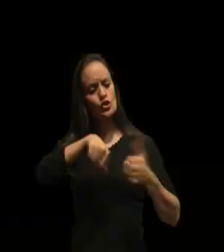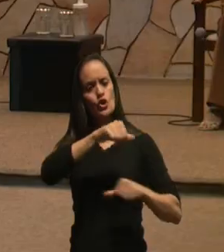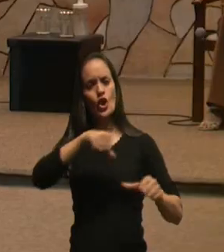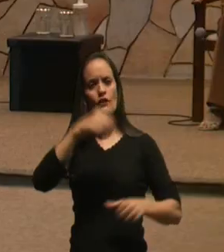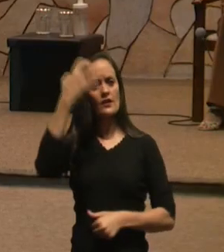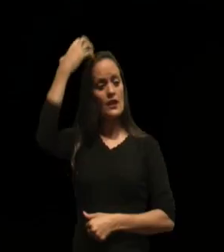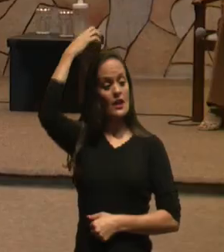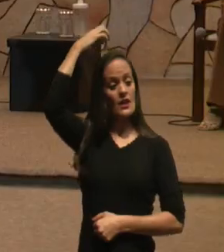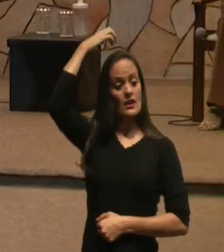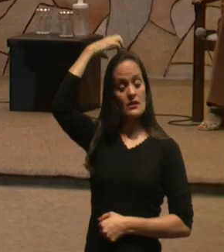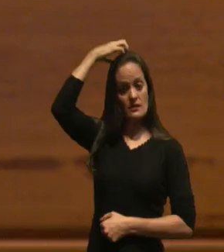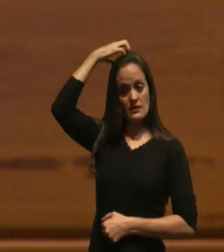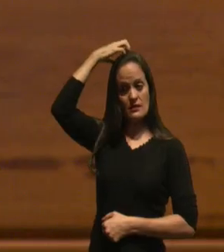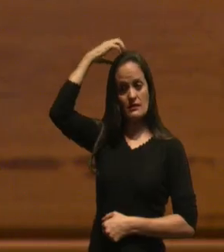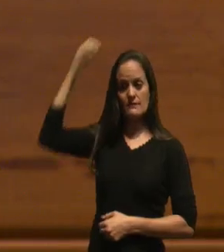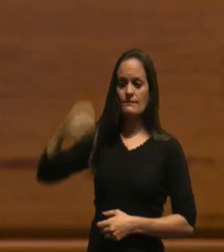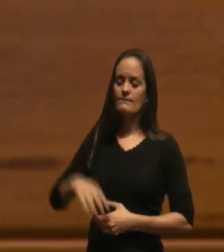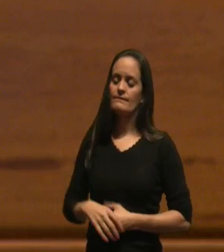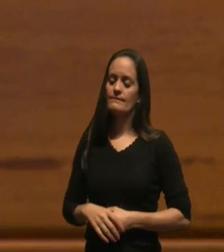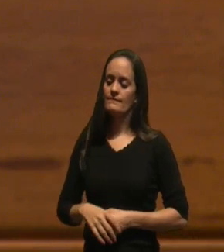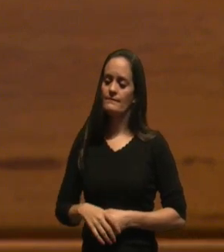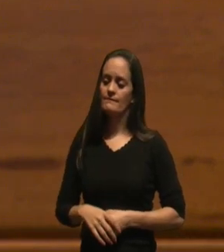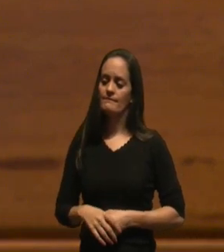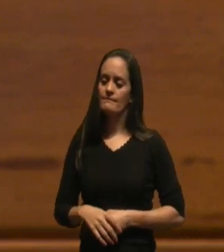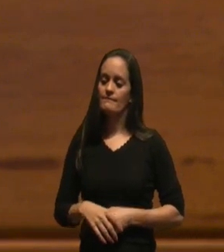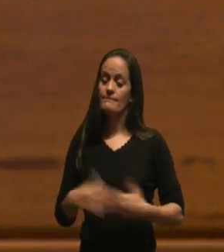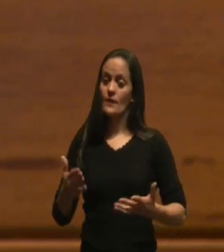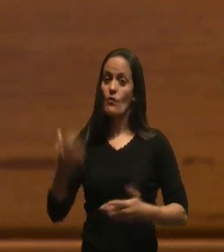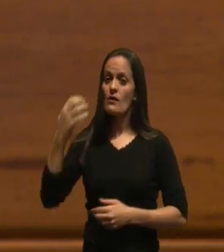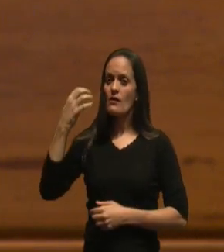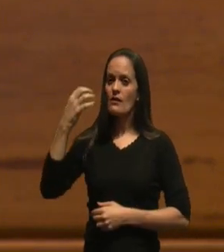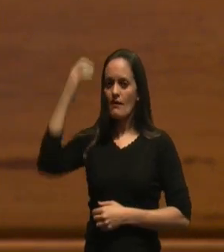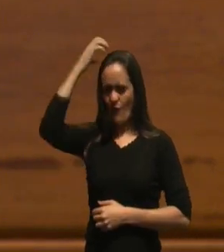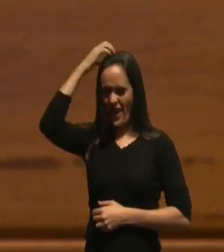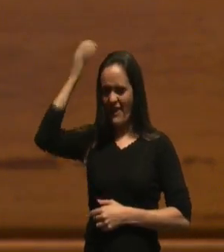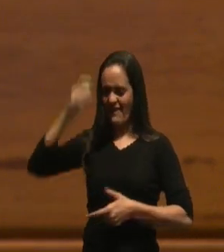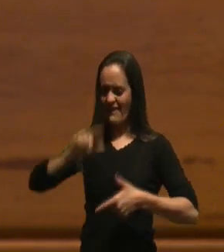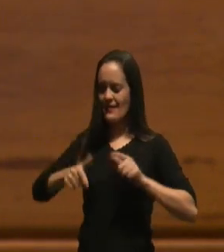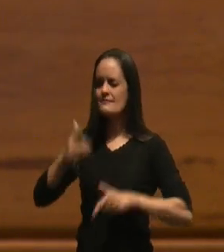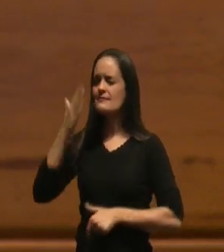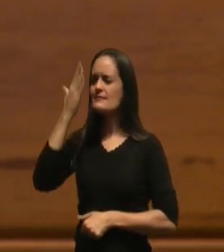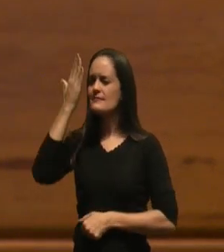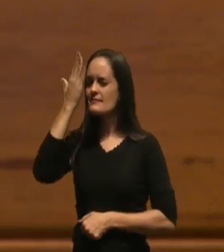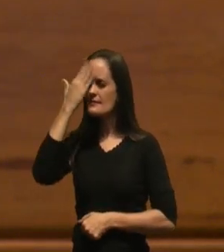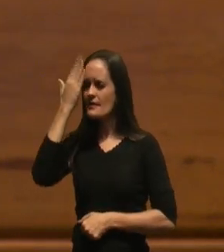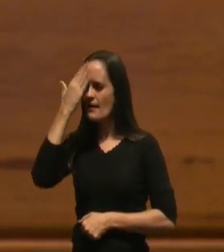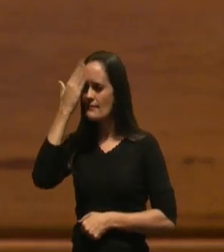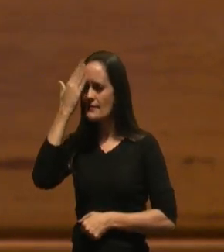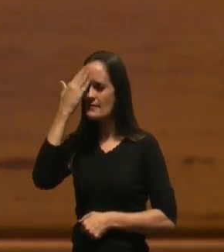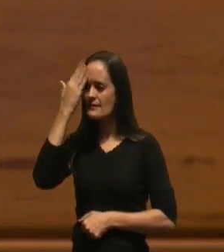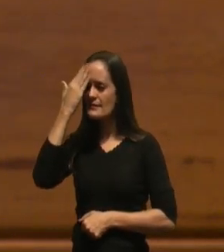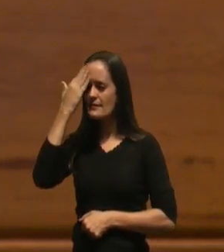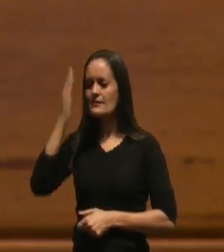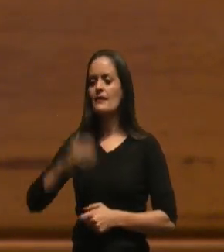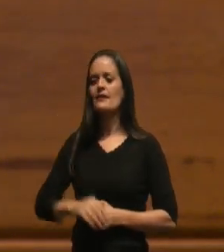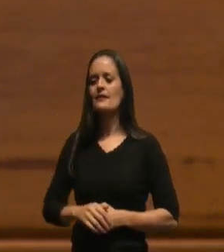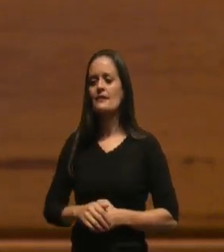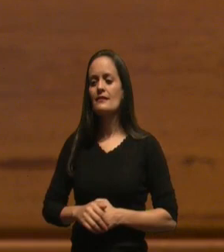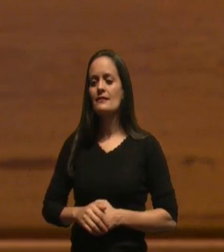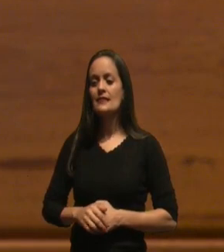Porque informa-nos a história que Acabe sabia que naquela luta Ramote Gileade que se